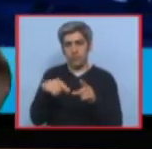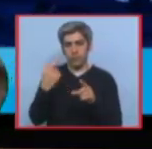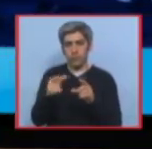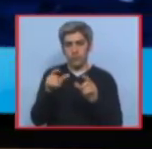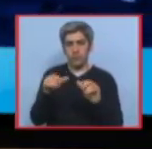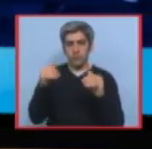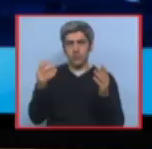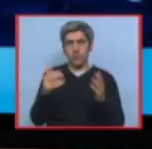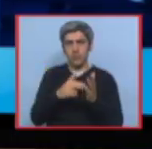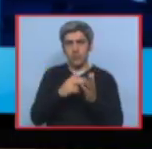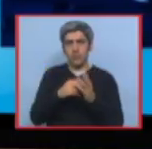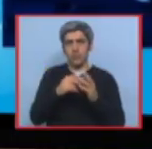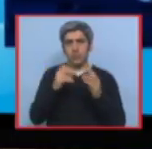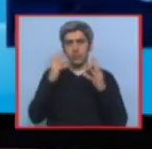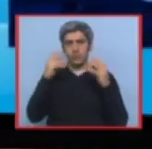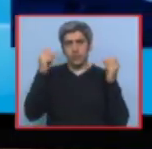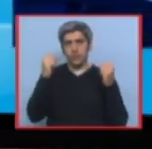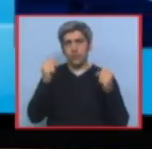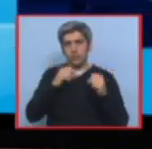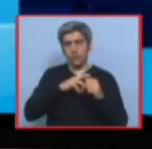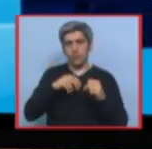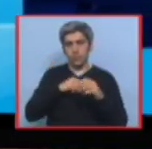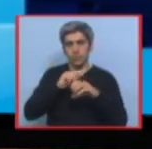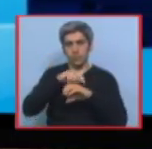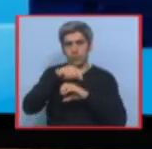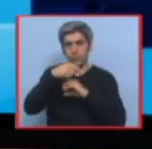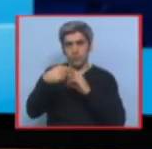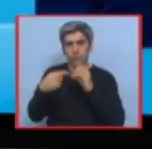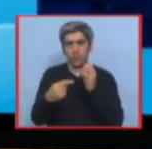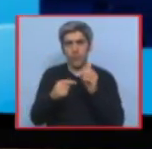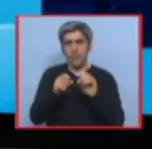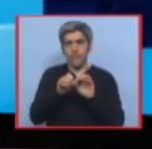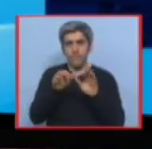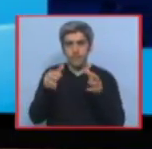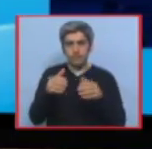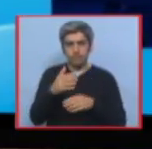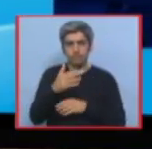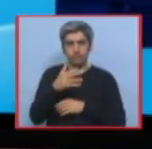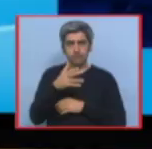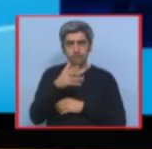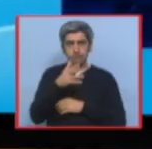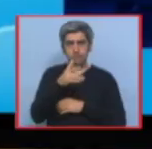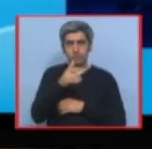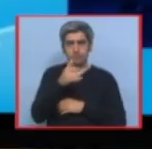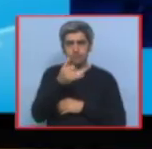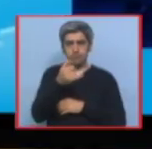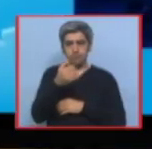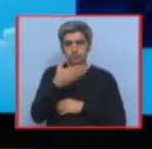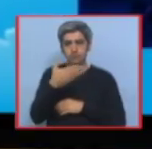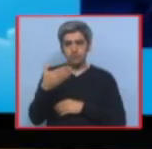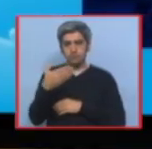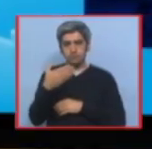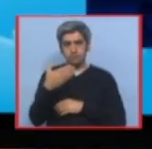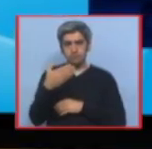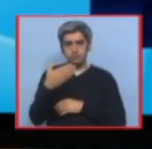depois, aguardando a força do Espírito, ir pelo mundo também. Portanto, em 1217,